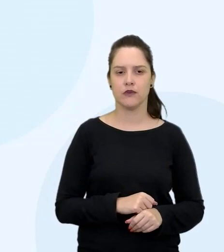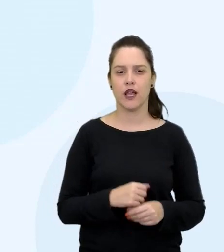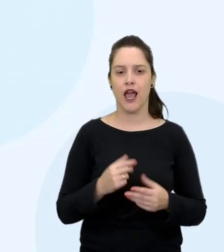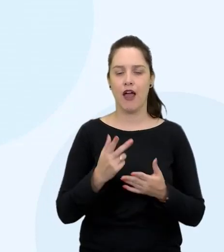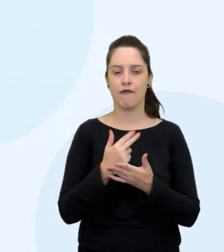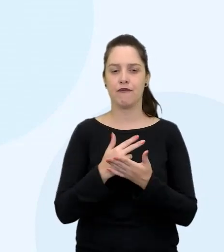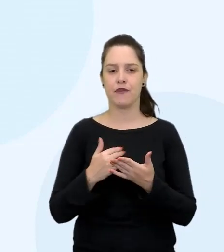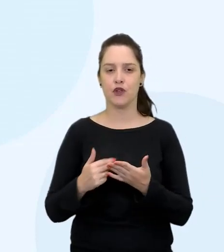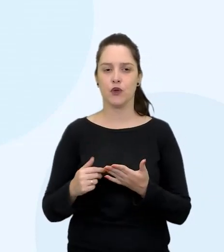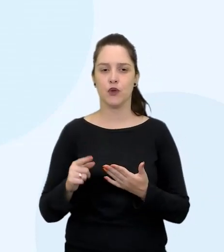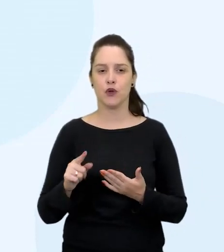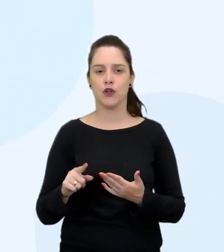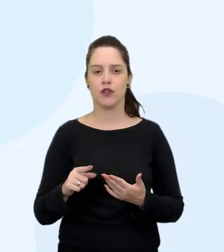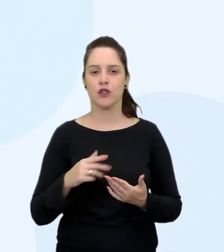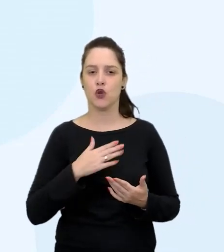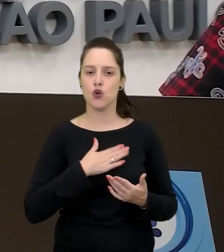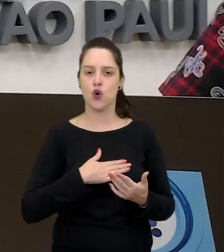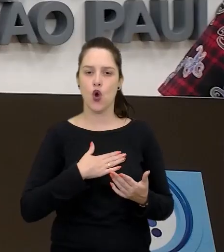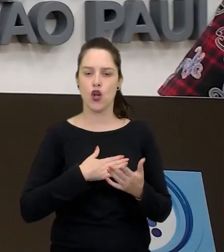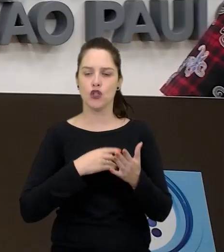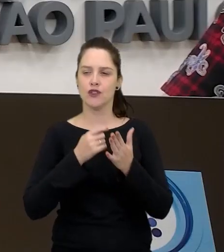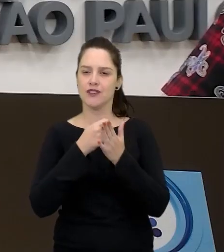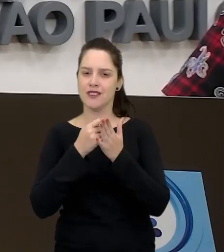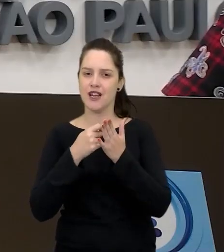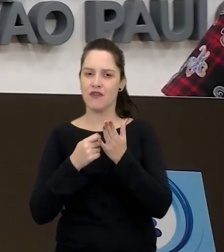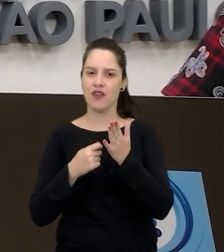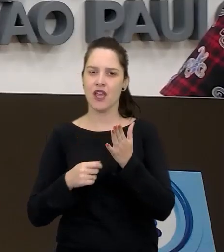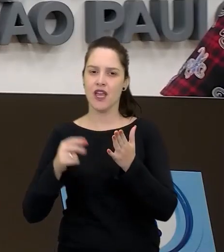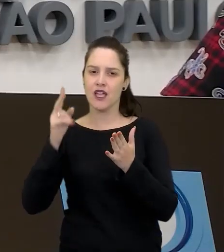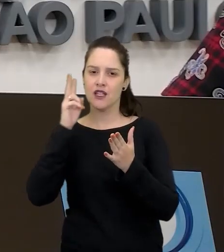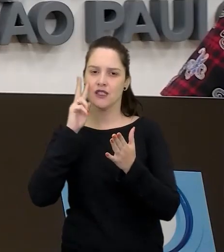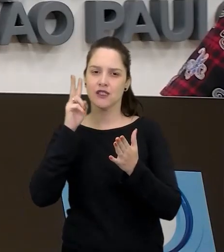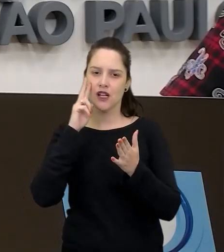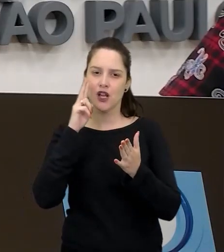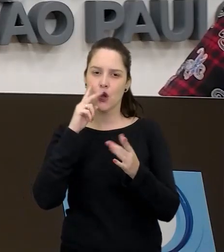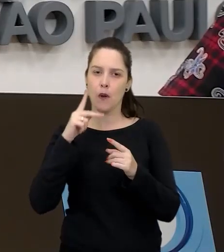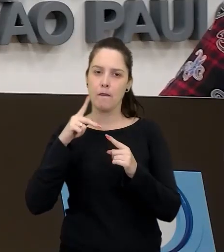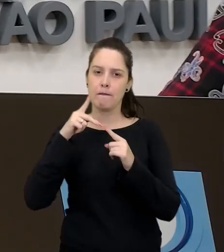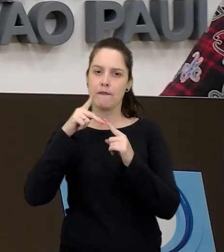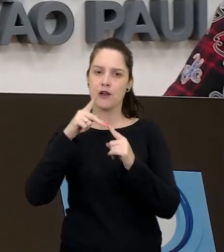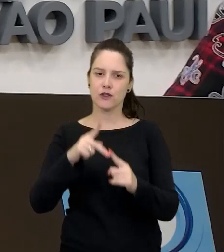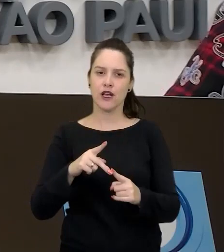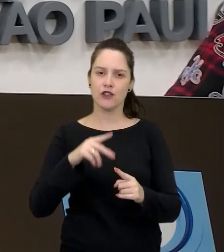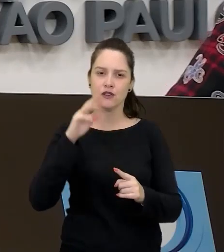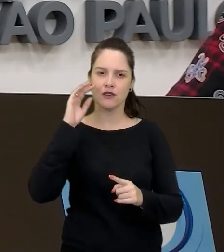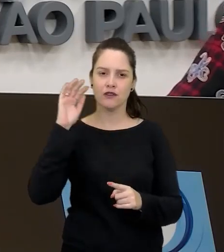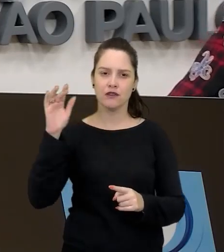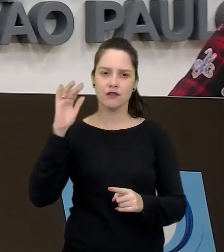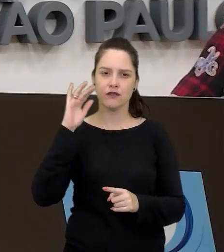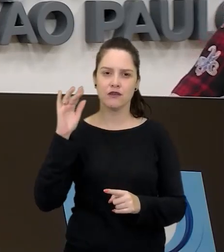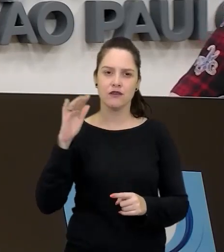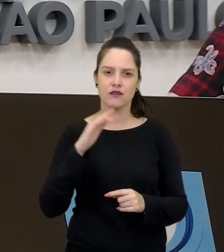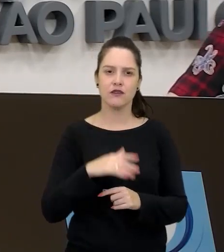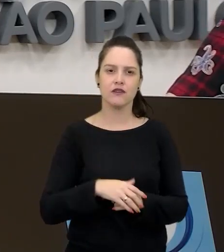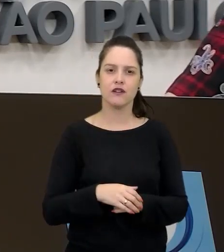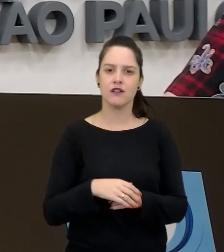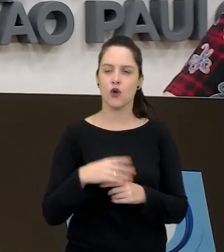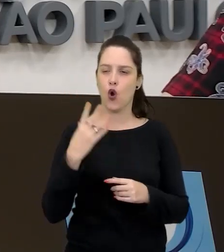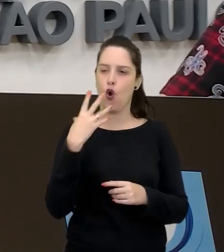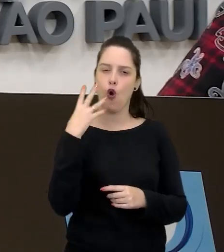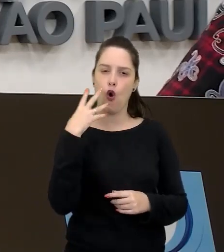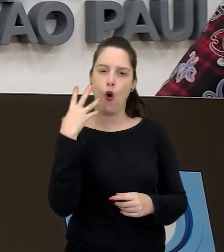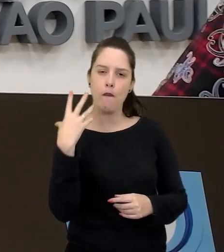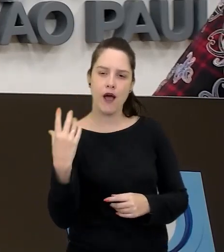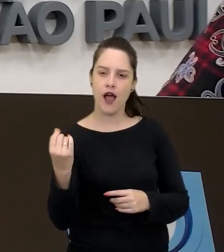nesse livro. Ela gosta de escrever histórias, ela pega os personagens assim da mitologia grega e cria histórias, tem romance, tem um monte